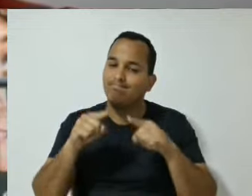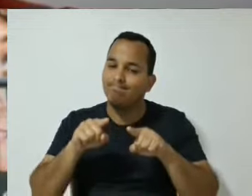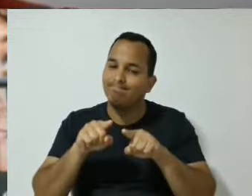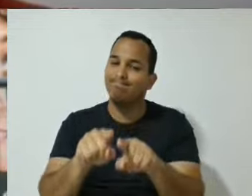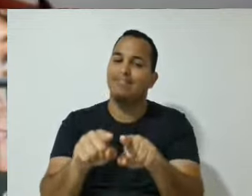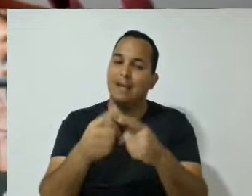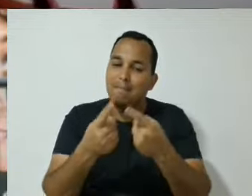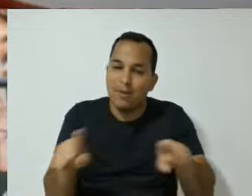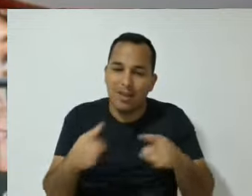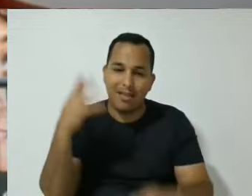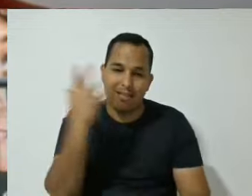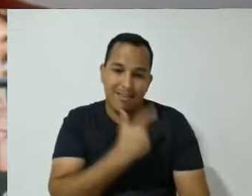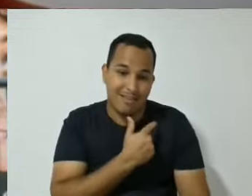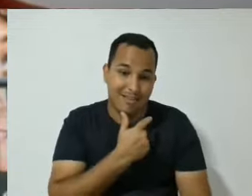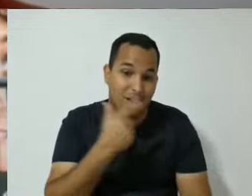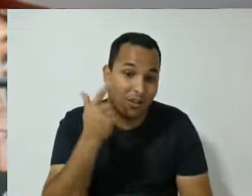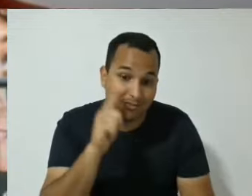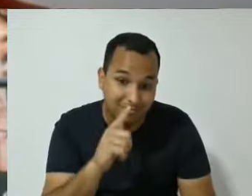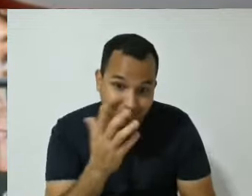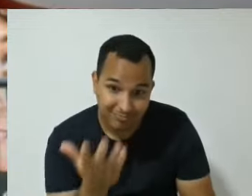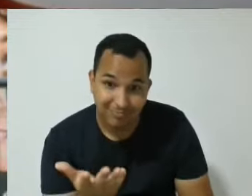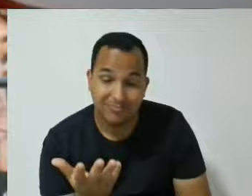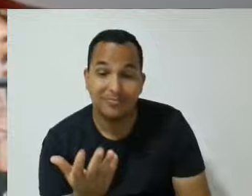que aquela musicalidade